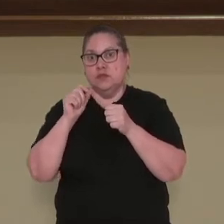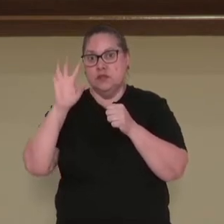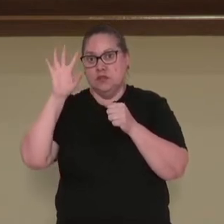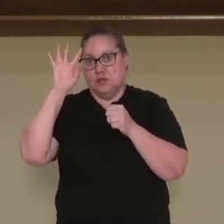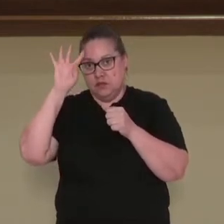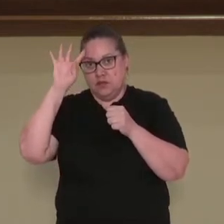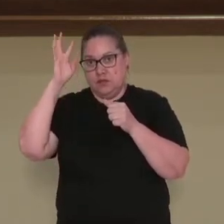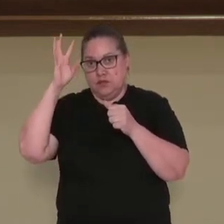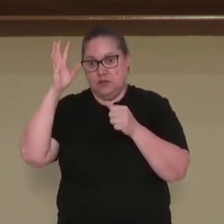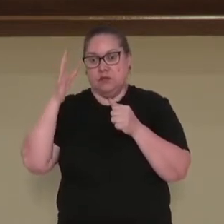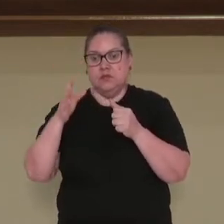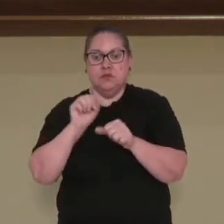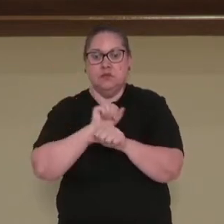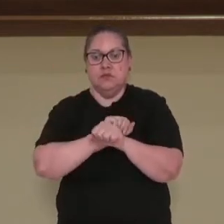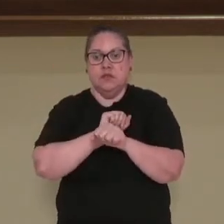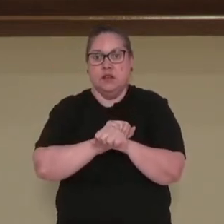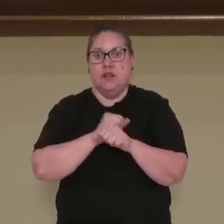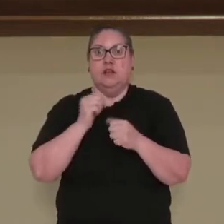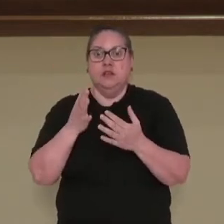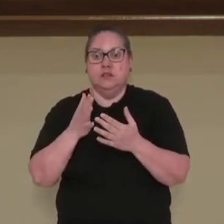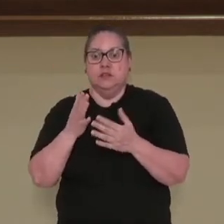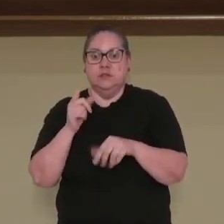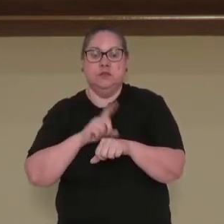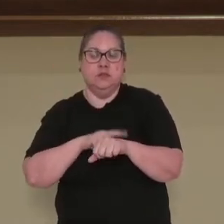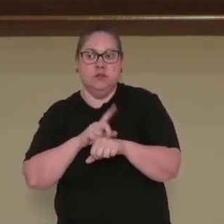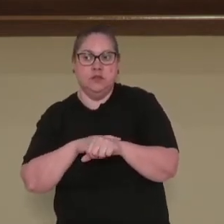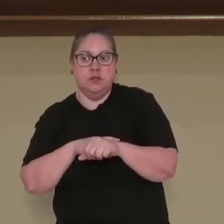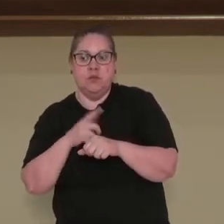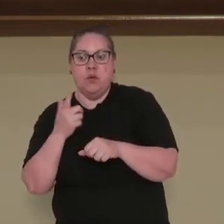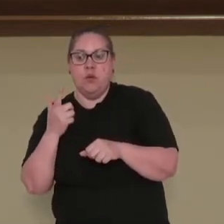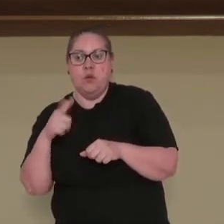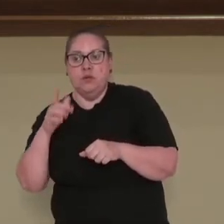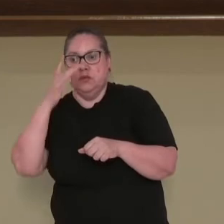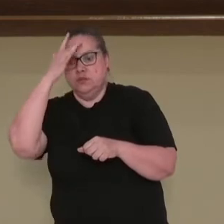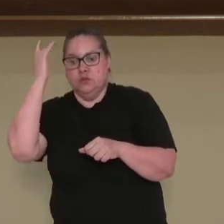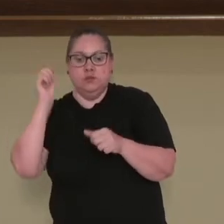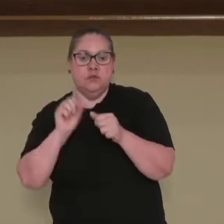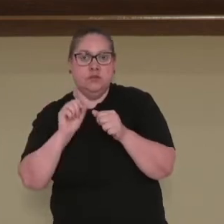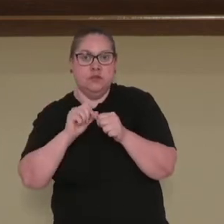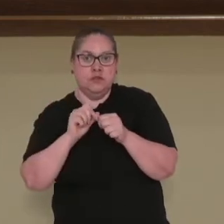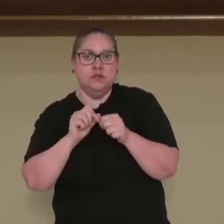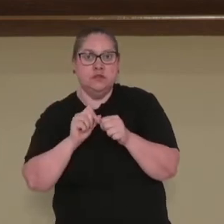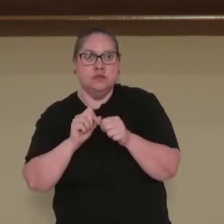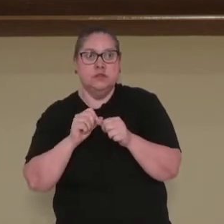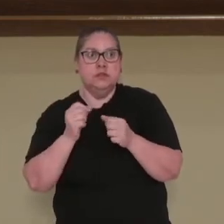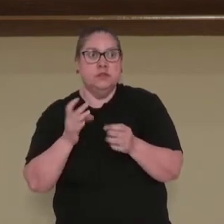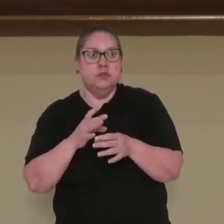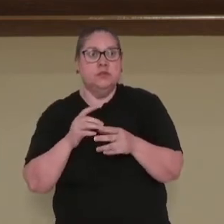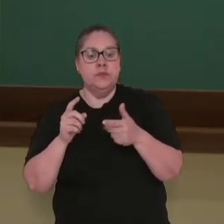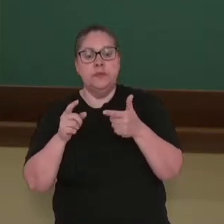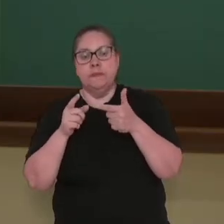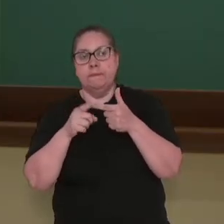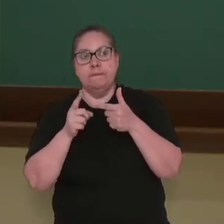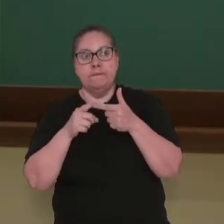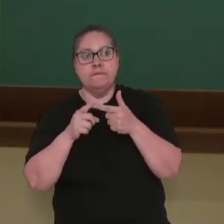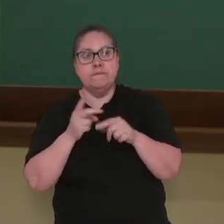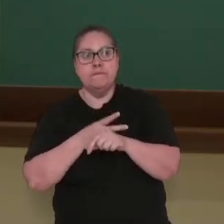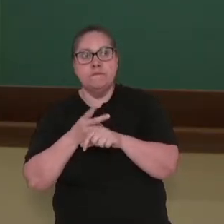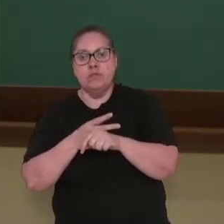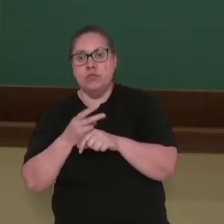responsáveis. Resolva os seus problemas, não espere que seja resolvido por outros.